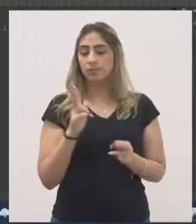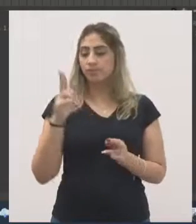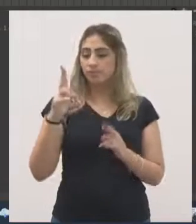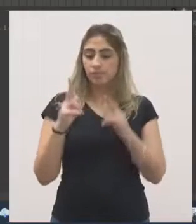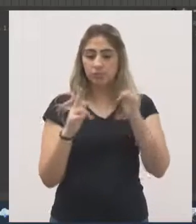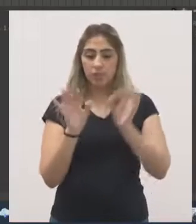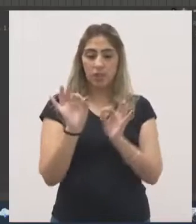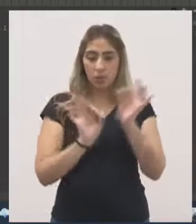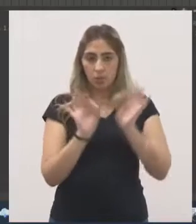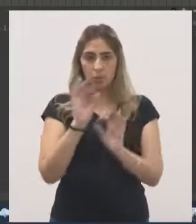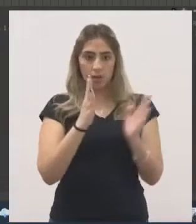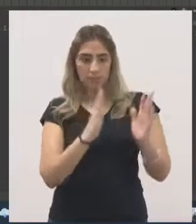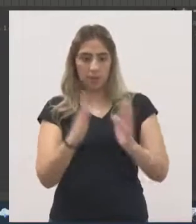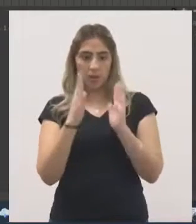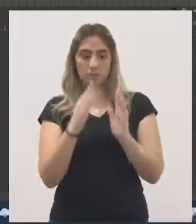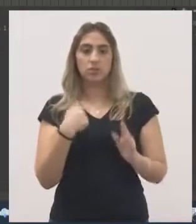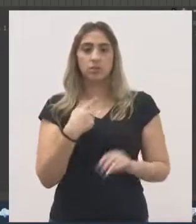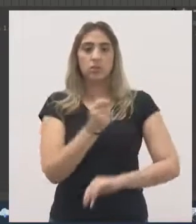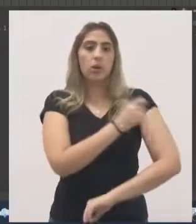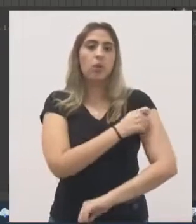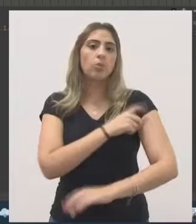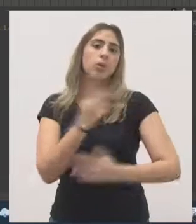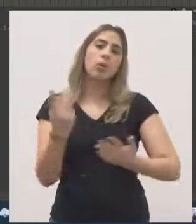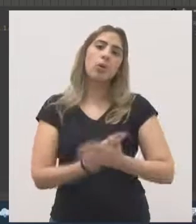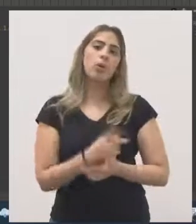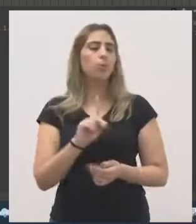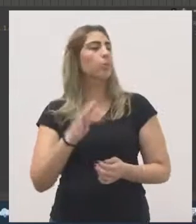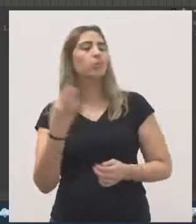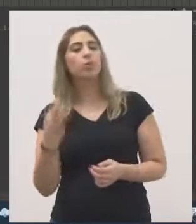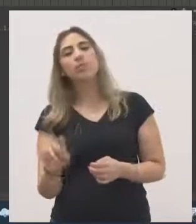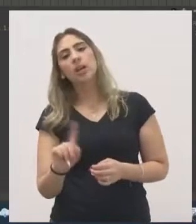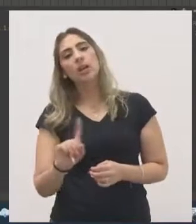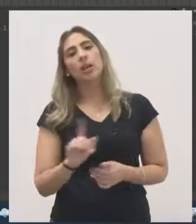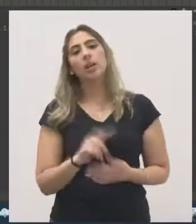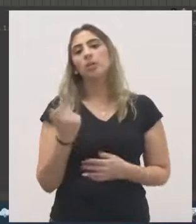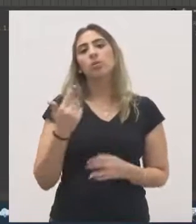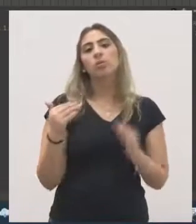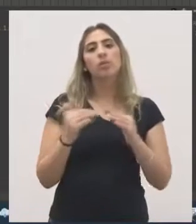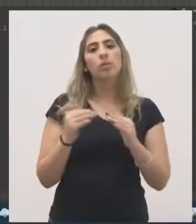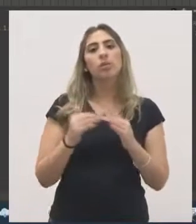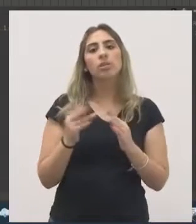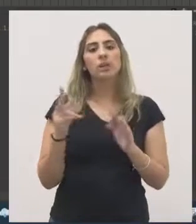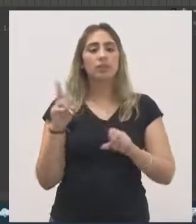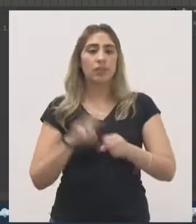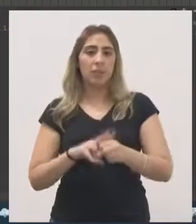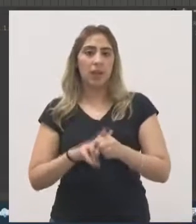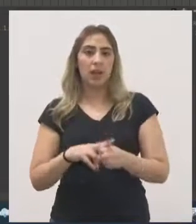partes que o aluno errou, ou não deu certo, ou não teve concordância